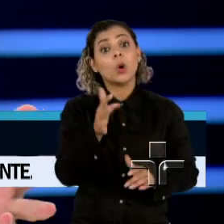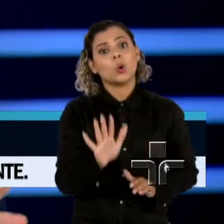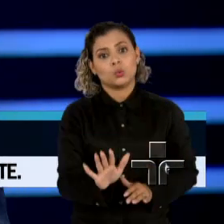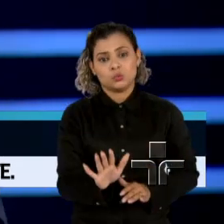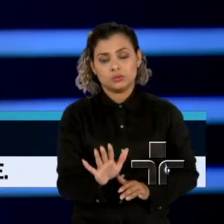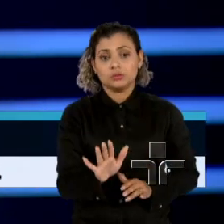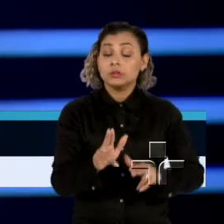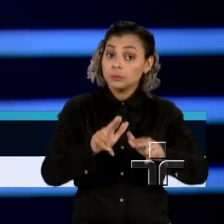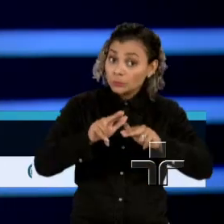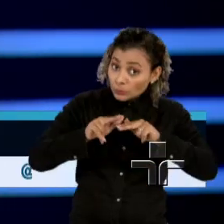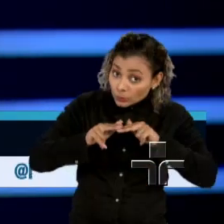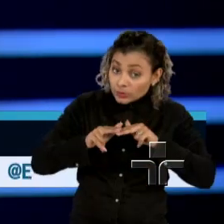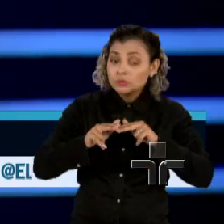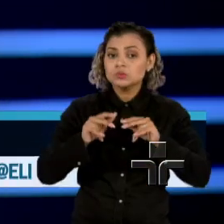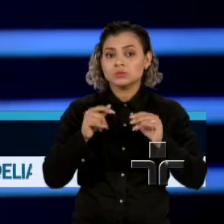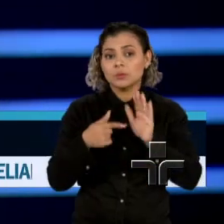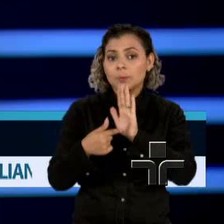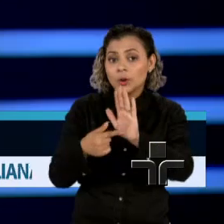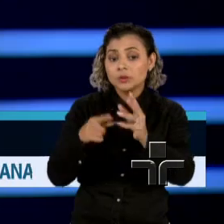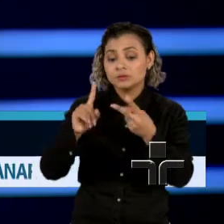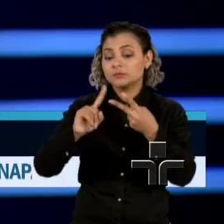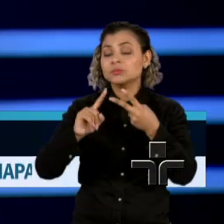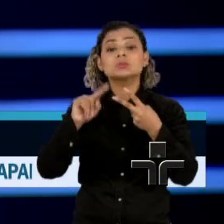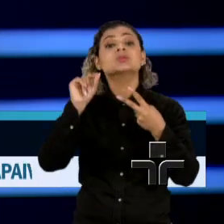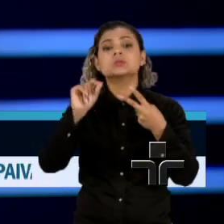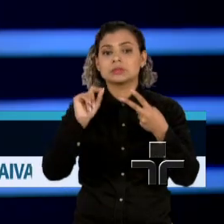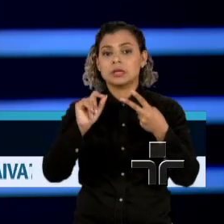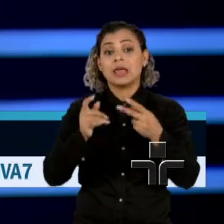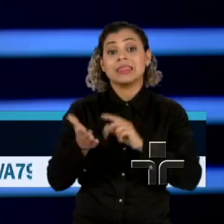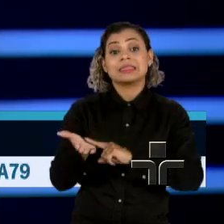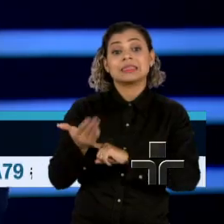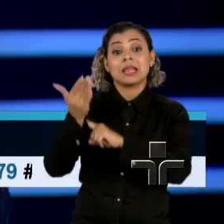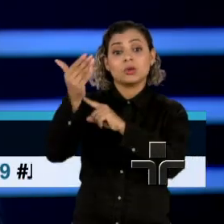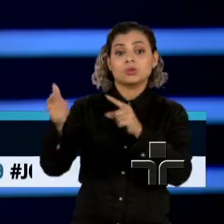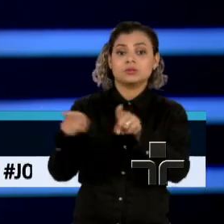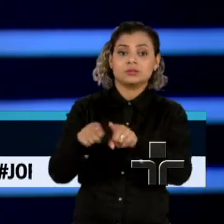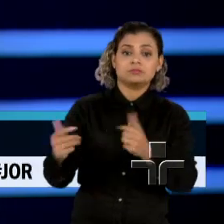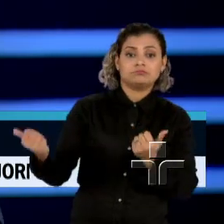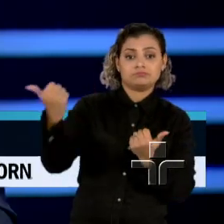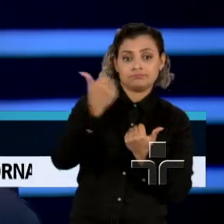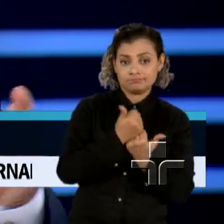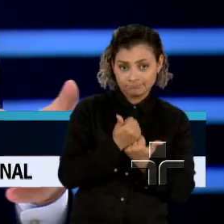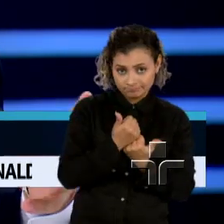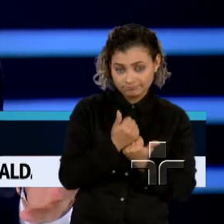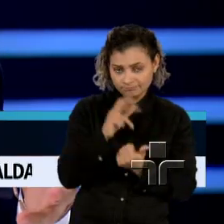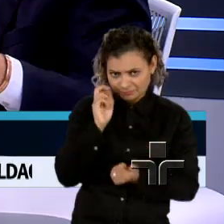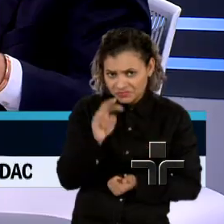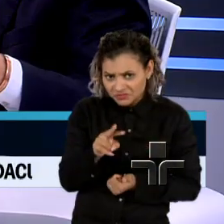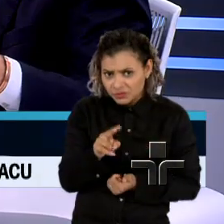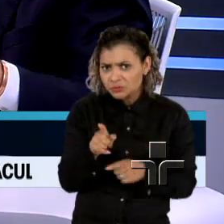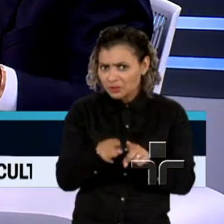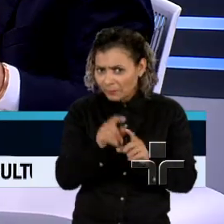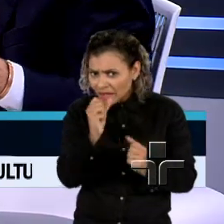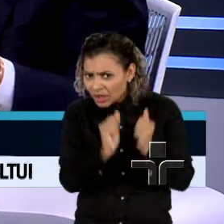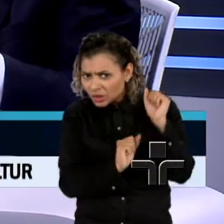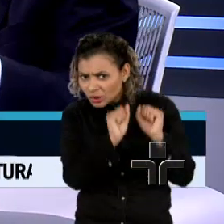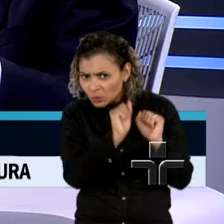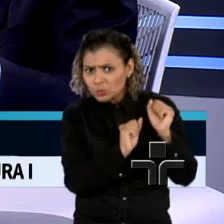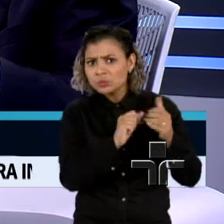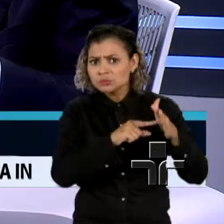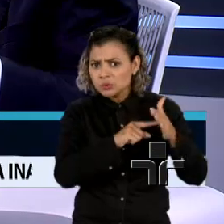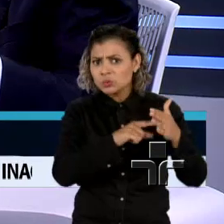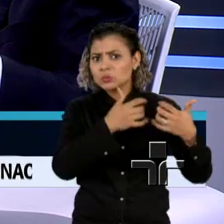Isso é um lado. E ele se soma com o segundo, que é a questão dessa mudança tecnológica. Então, a gente viu também na matéria que uma boa parte daquelas indústrias já